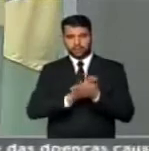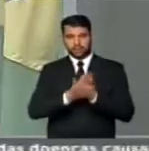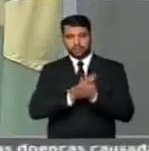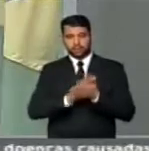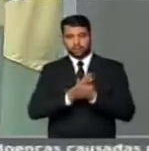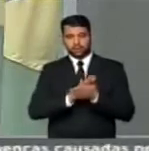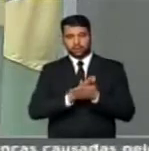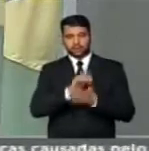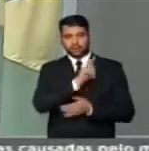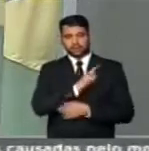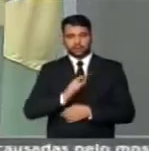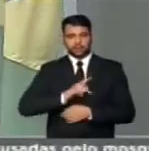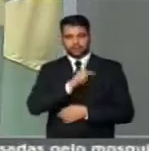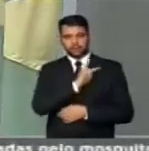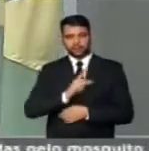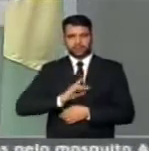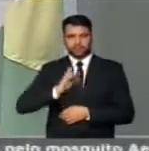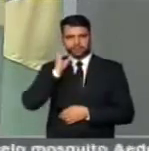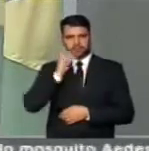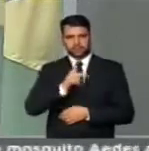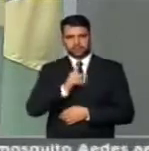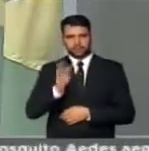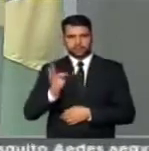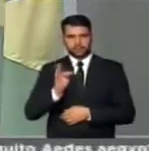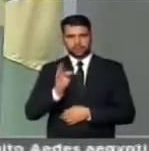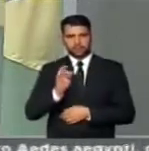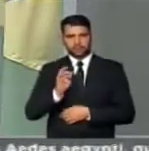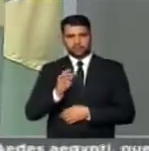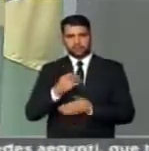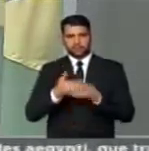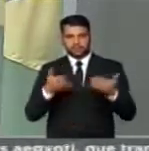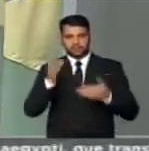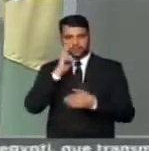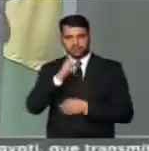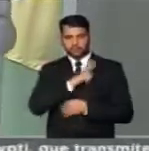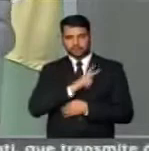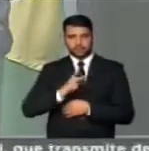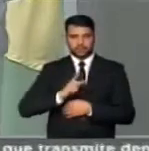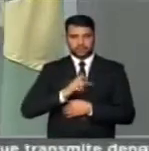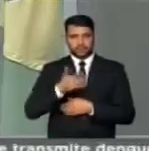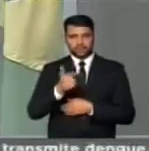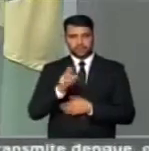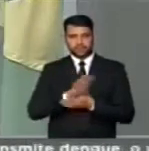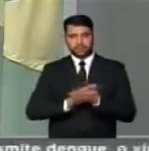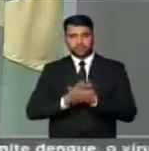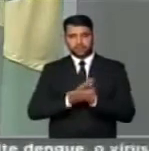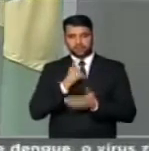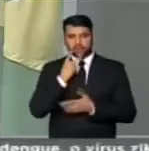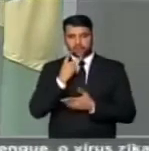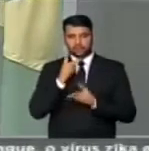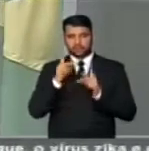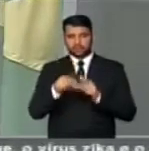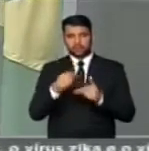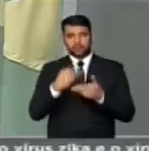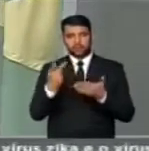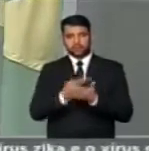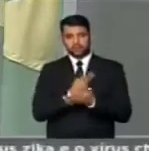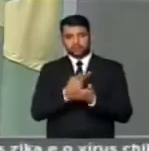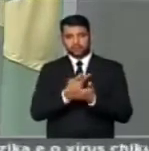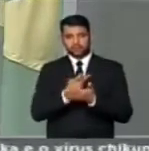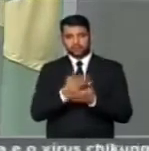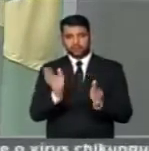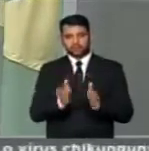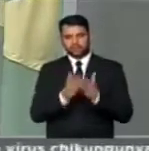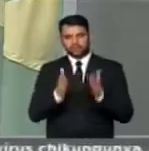é o governo da presidente Dilma e do PT. Finalmente, senhor presidente, Não há precedente igual ao que está acontecendo para